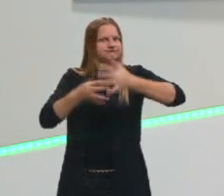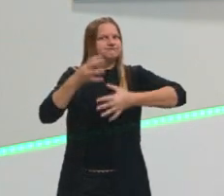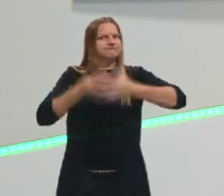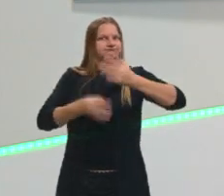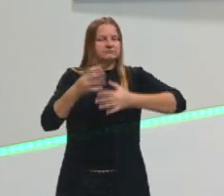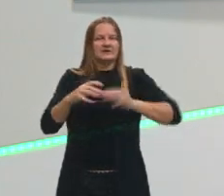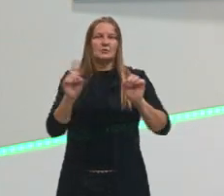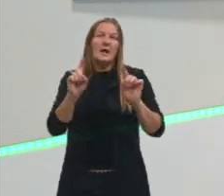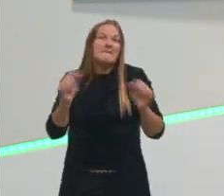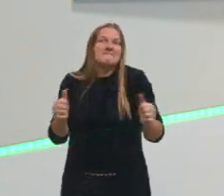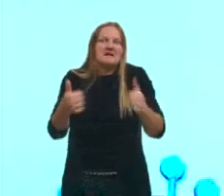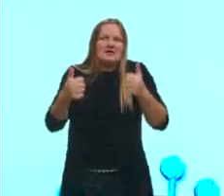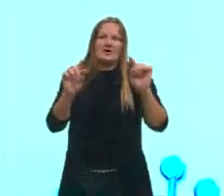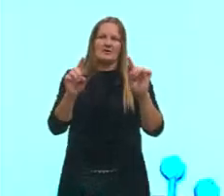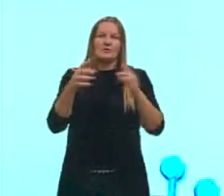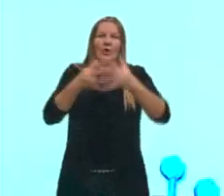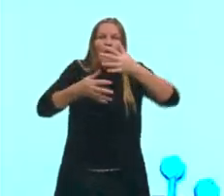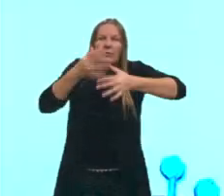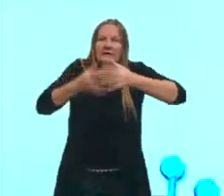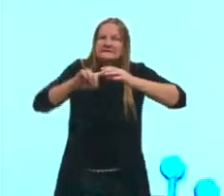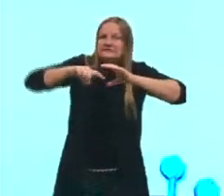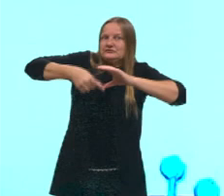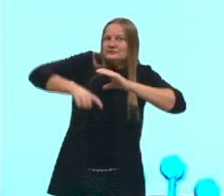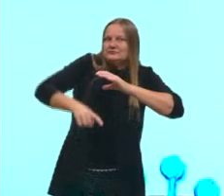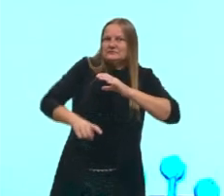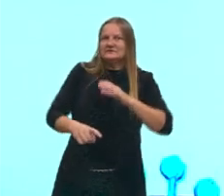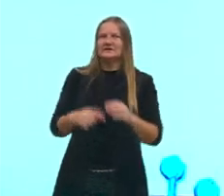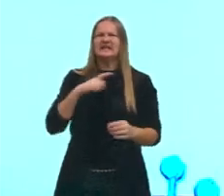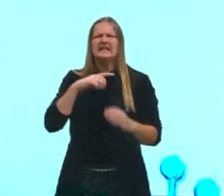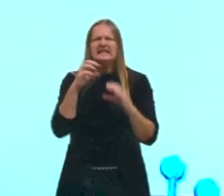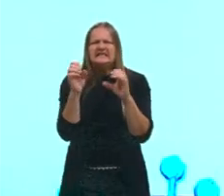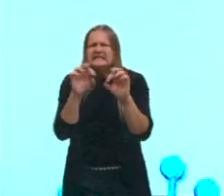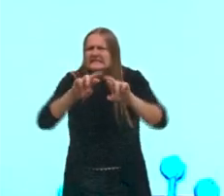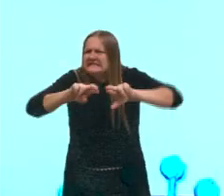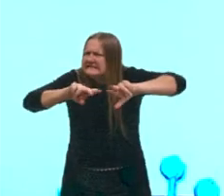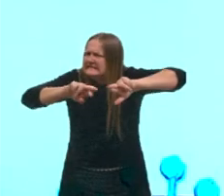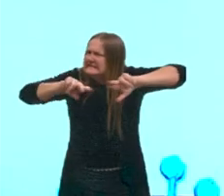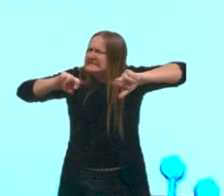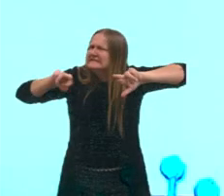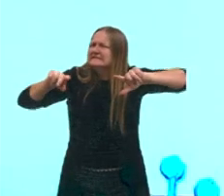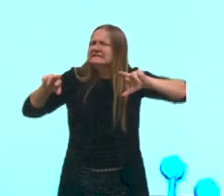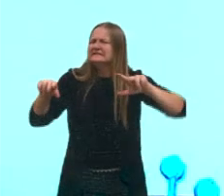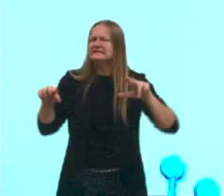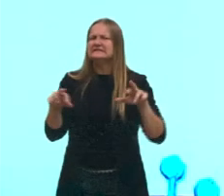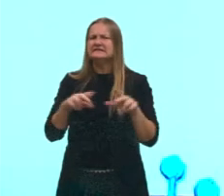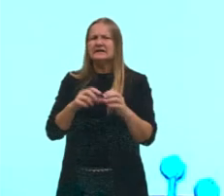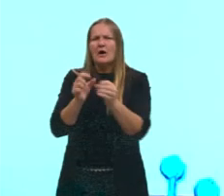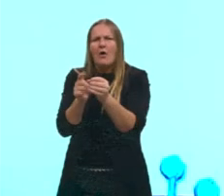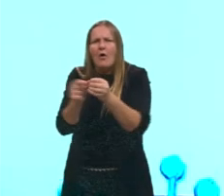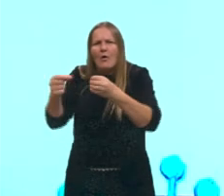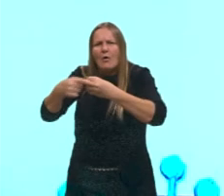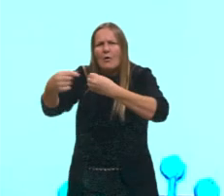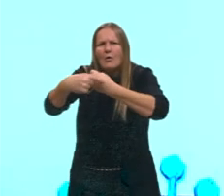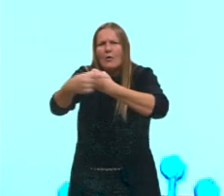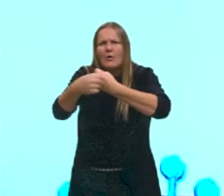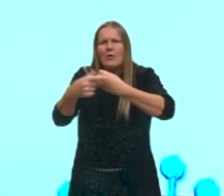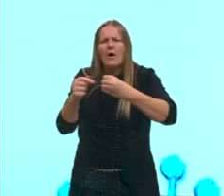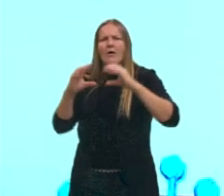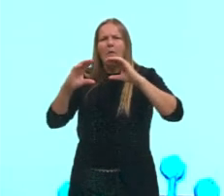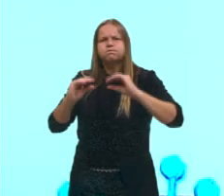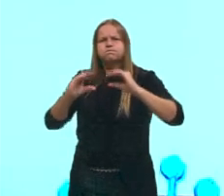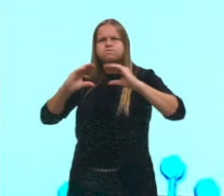ele é melhor tá ele é mais complexo tem muitas outras organelas inclusive e membranosas